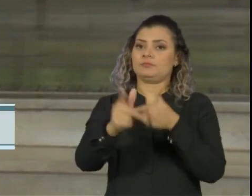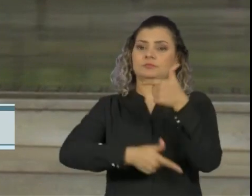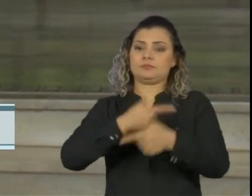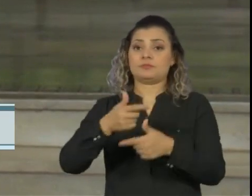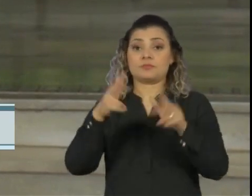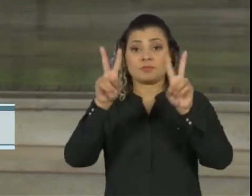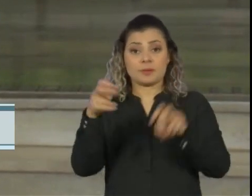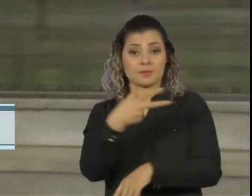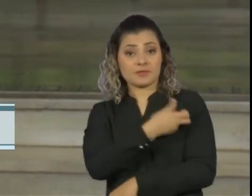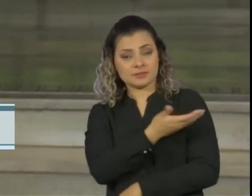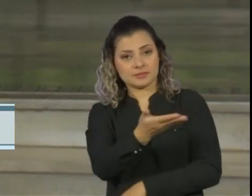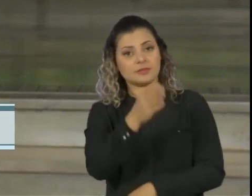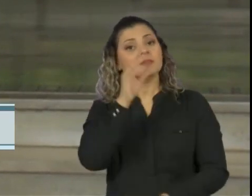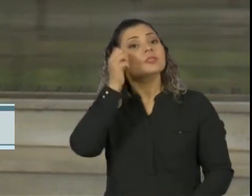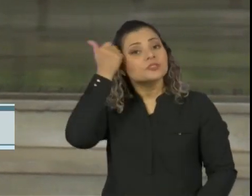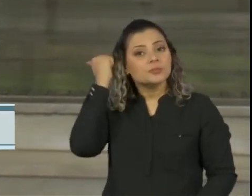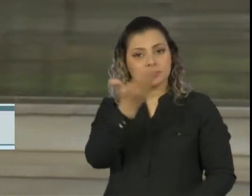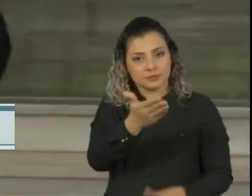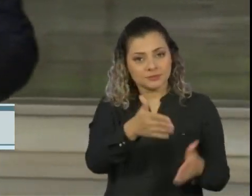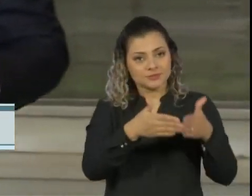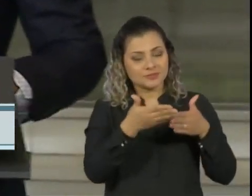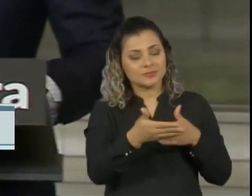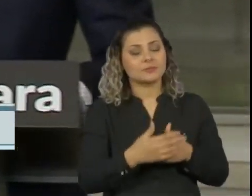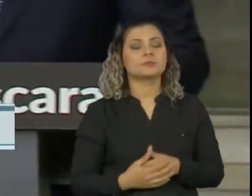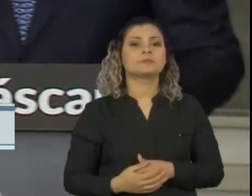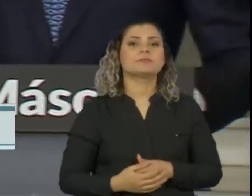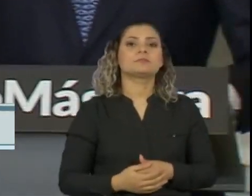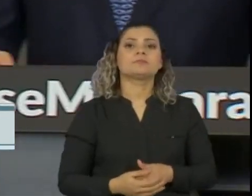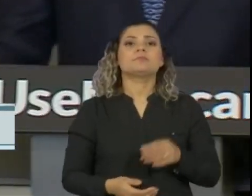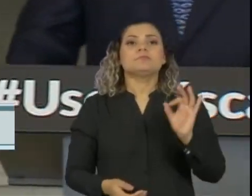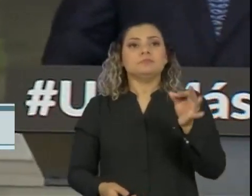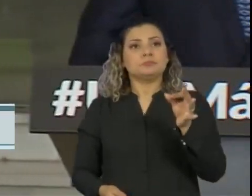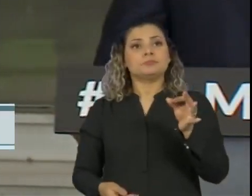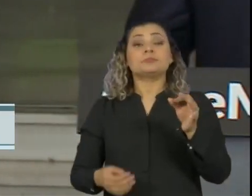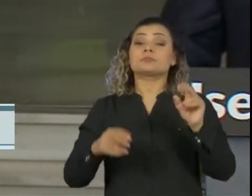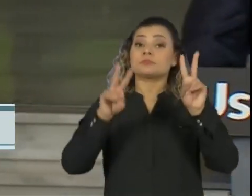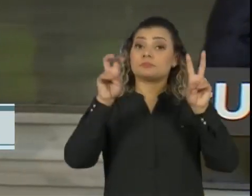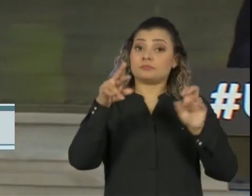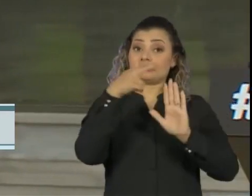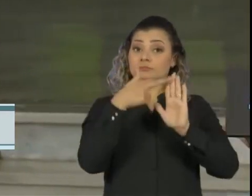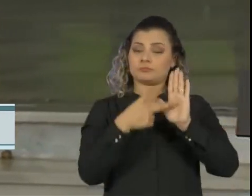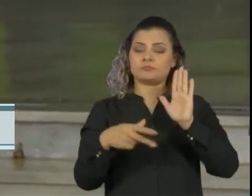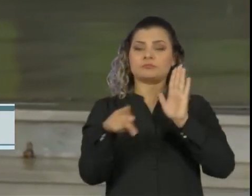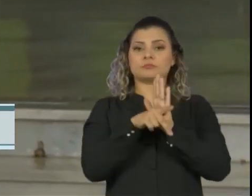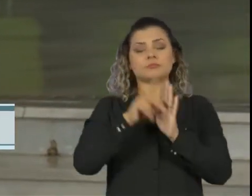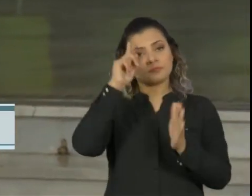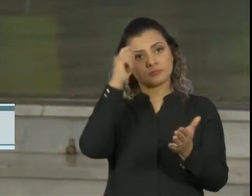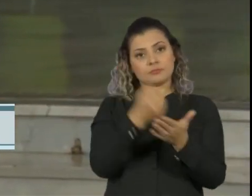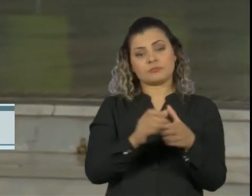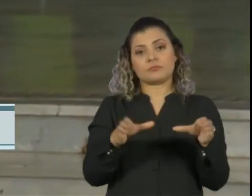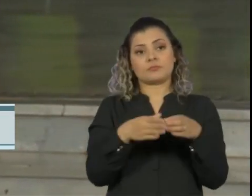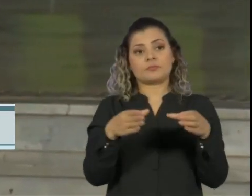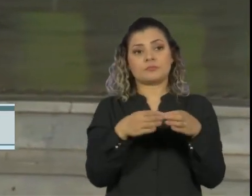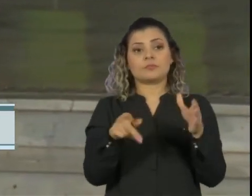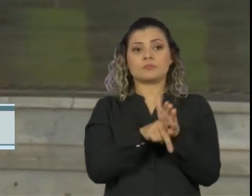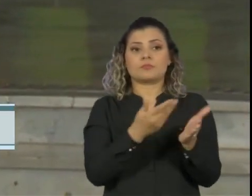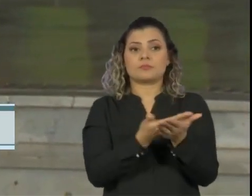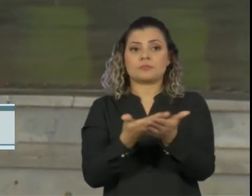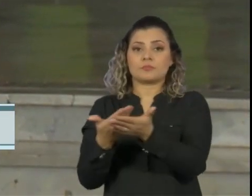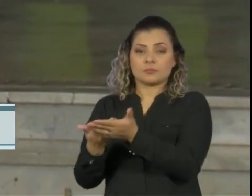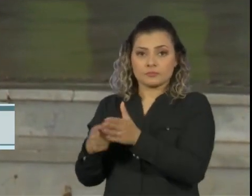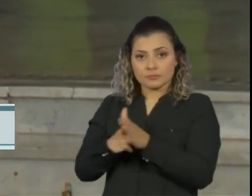vacina, responde Dimas Covas. Bruna, os critérios eles são definidos no estudo clínico e